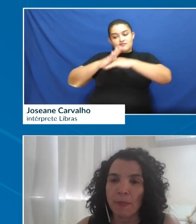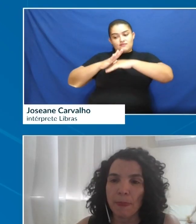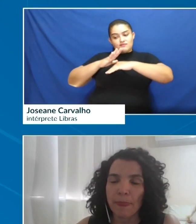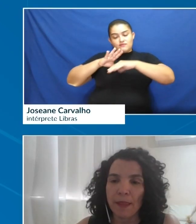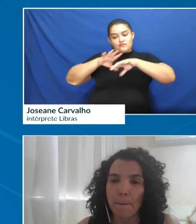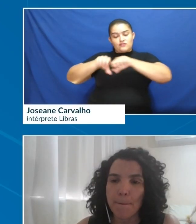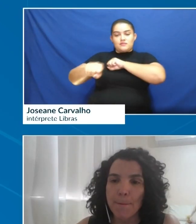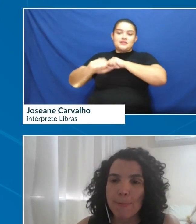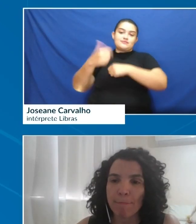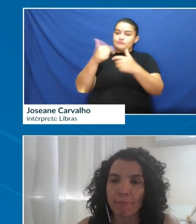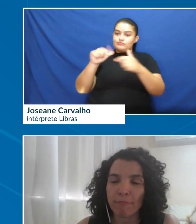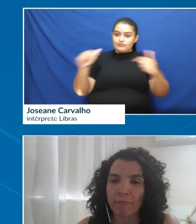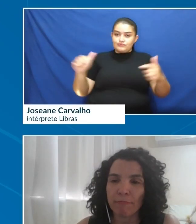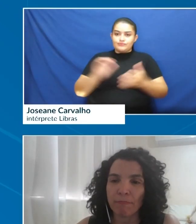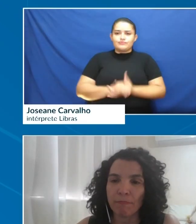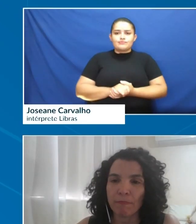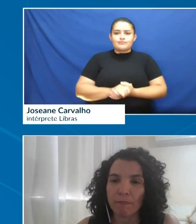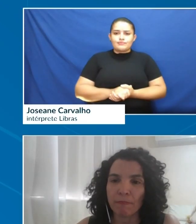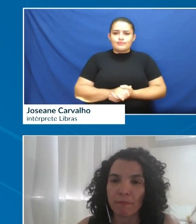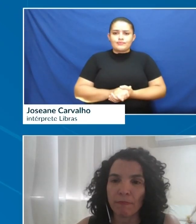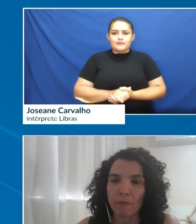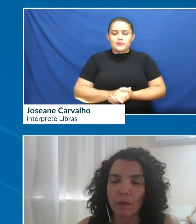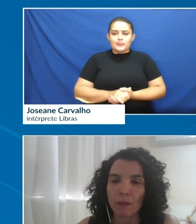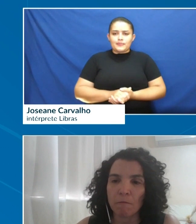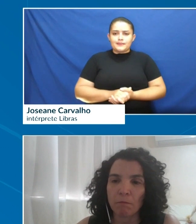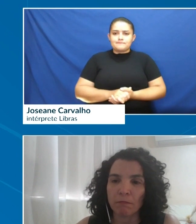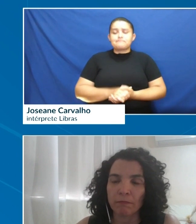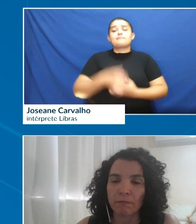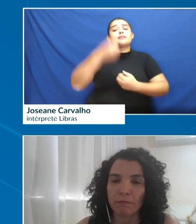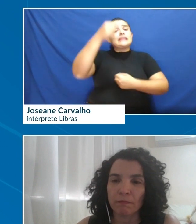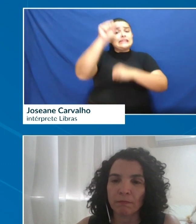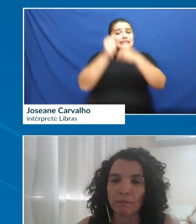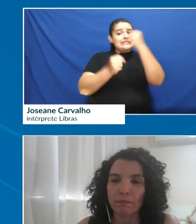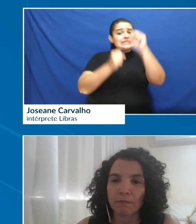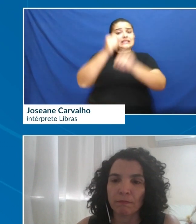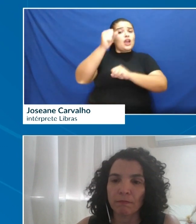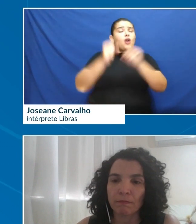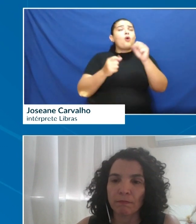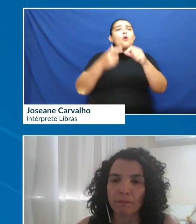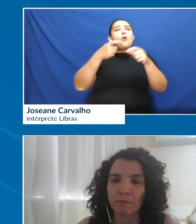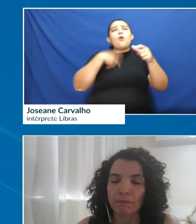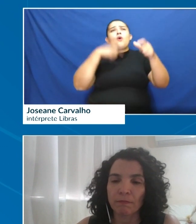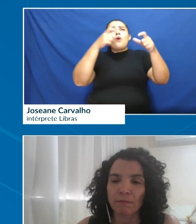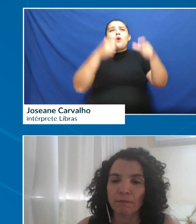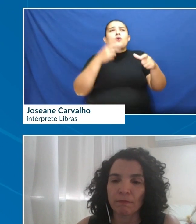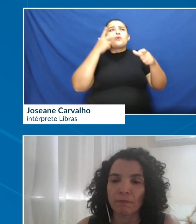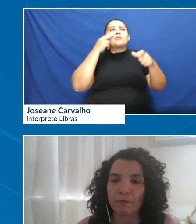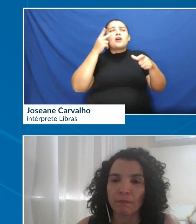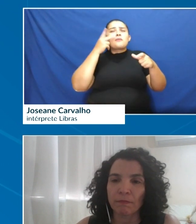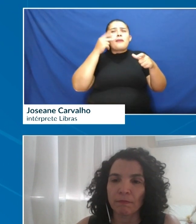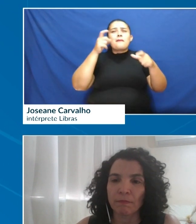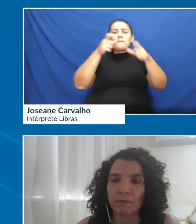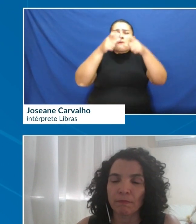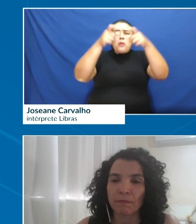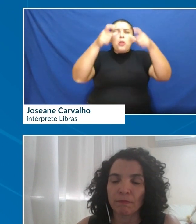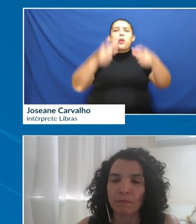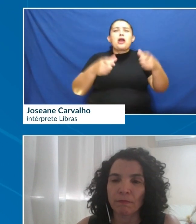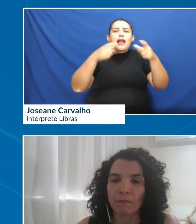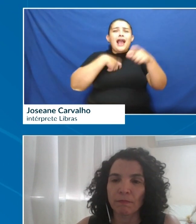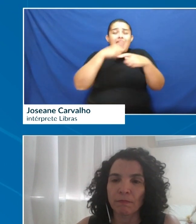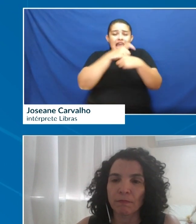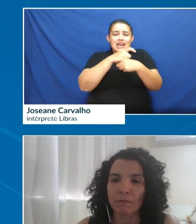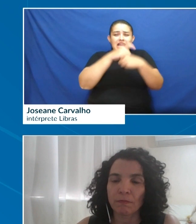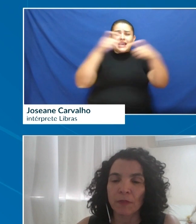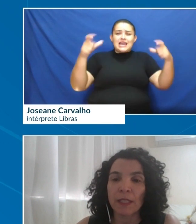professora Sinara, indústria é aquela empresa que está instalada normalmente em galpões grandes, que utiliza maquinário,